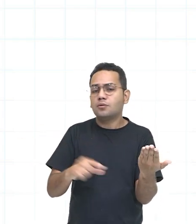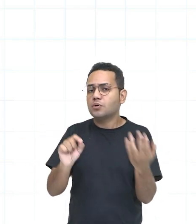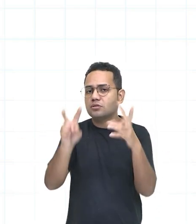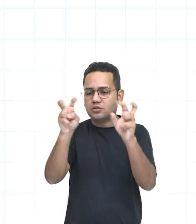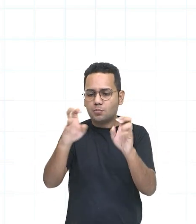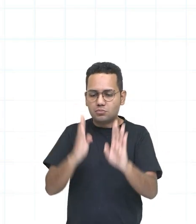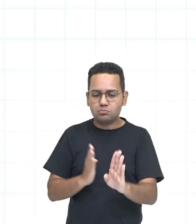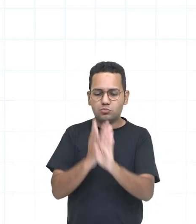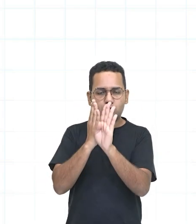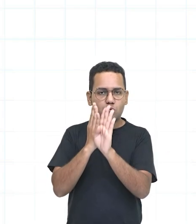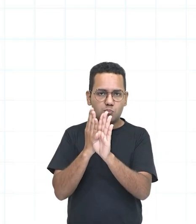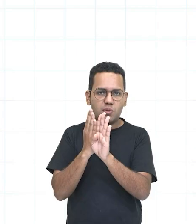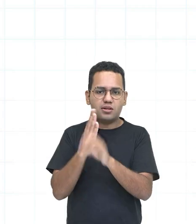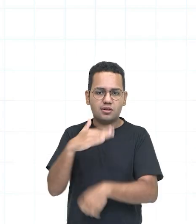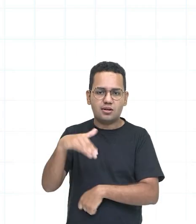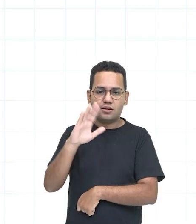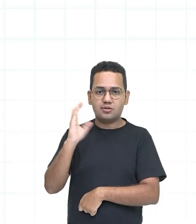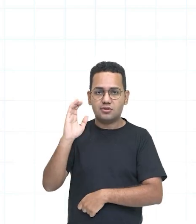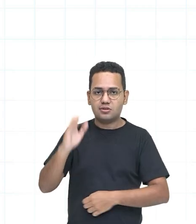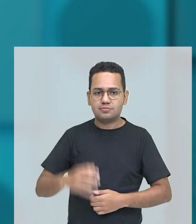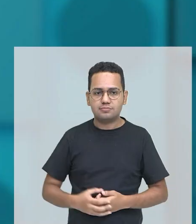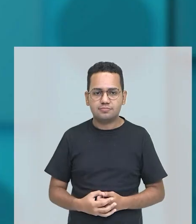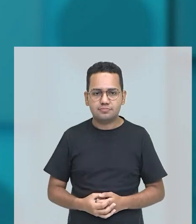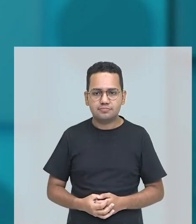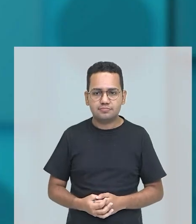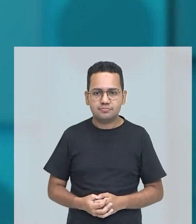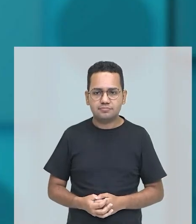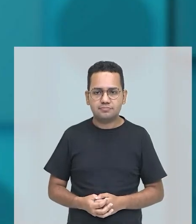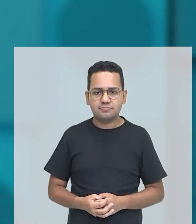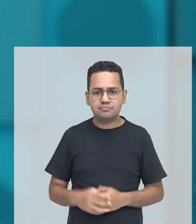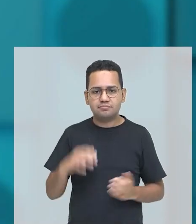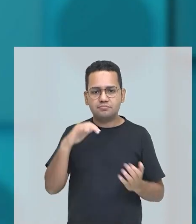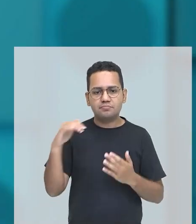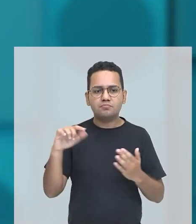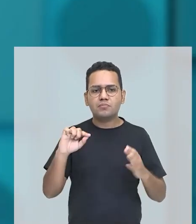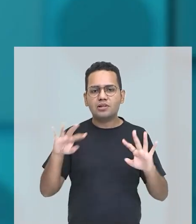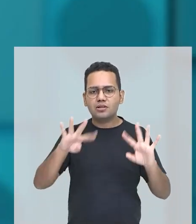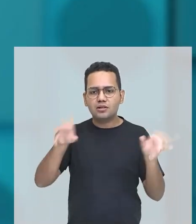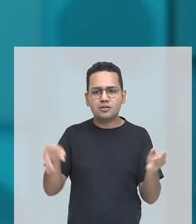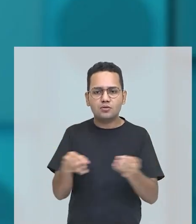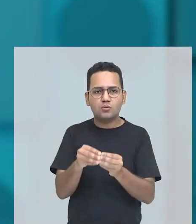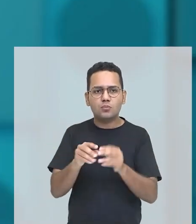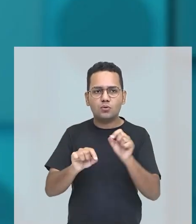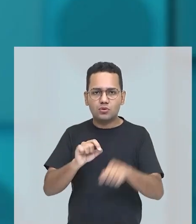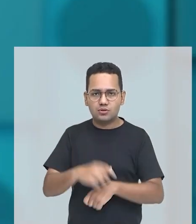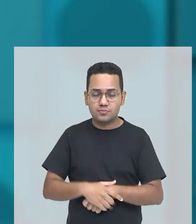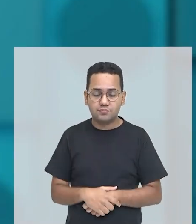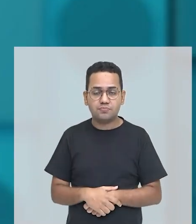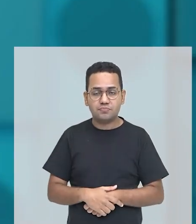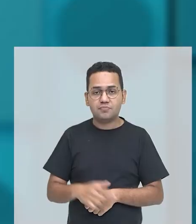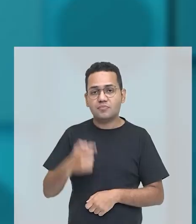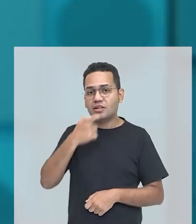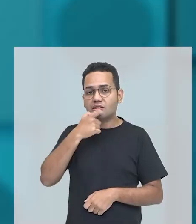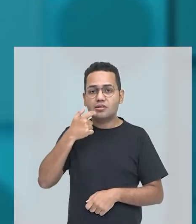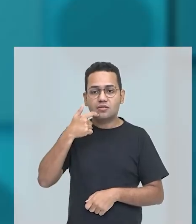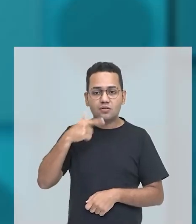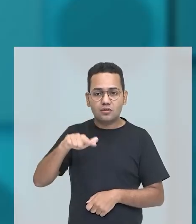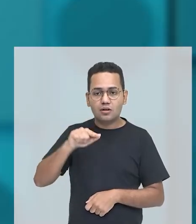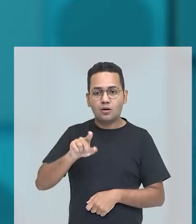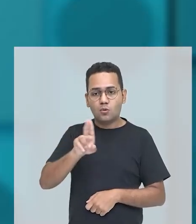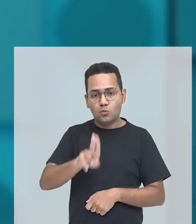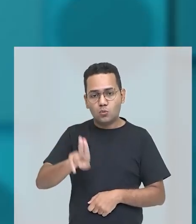descobertas relacionadas aí à ciência, tá bom? Em resumo, tudo o que nós vimos é a língua inglesa sendo utilizada